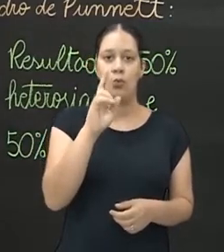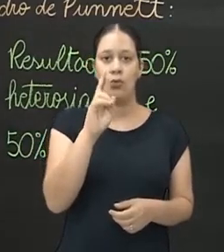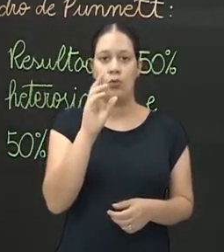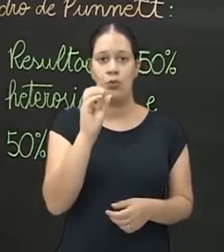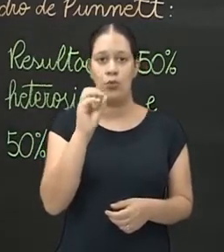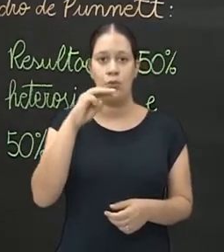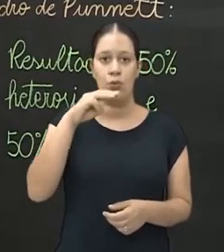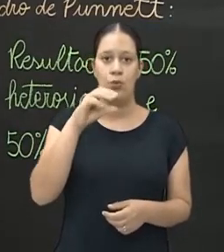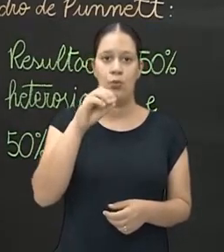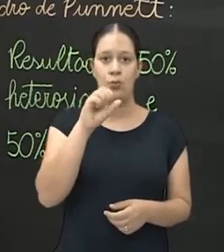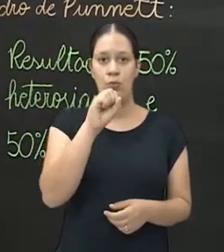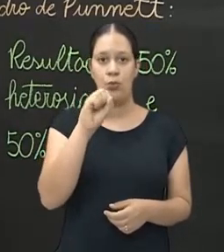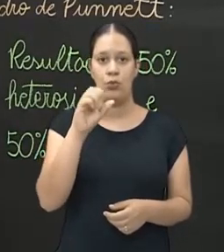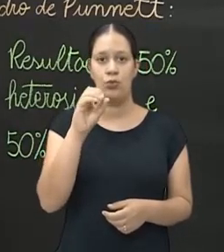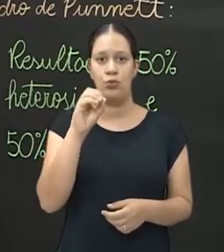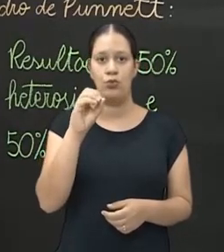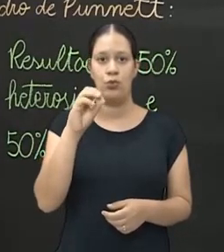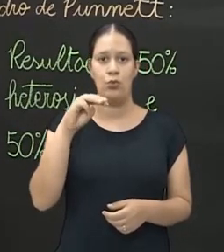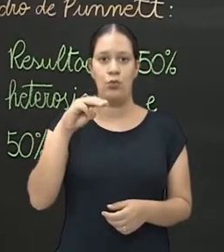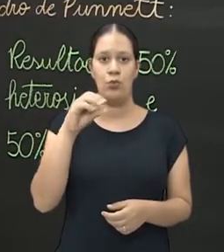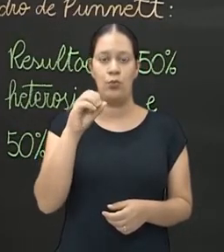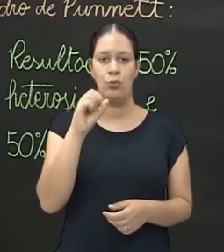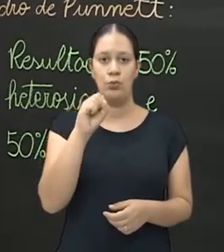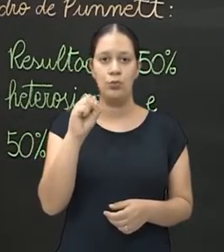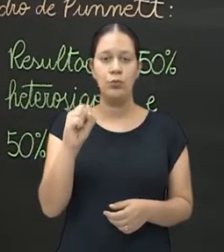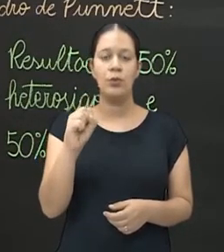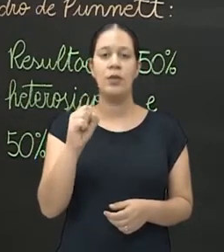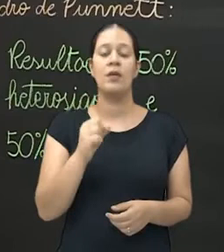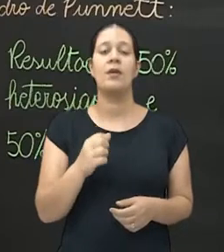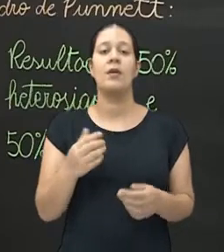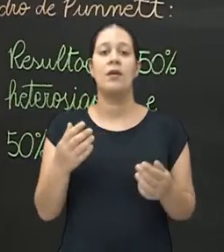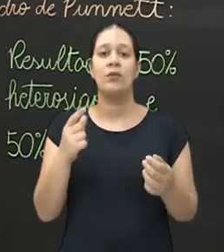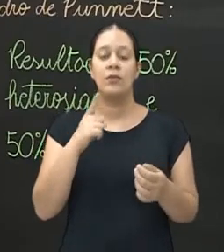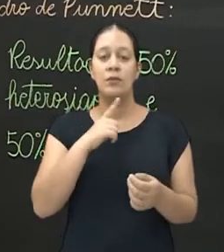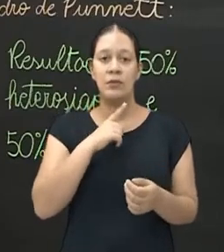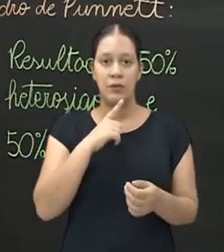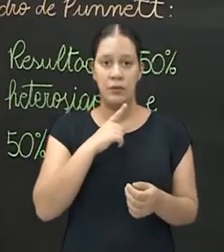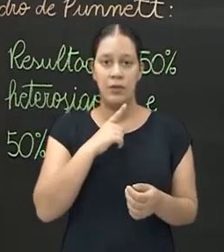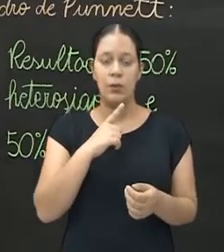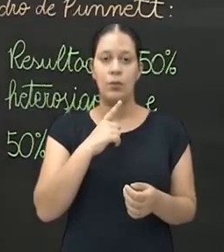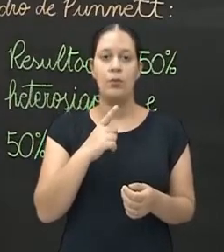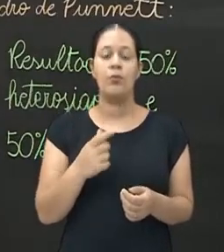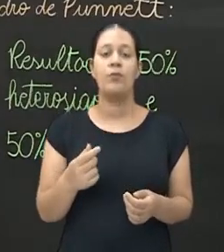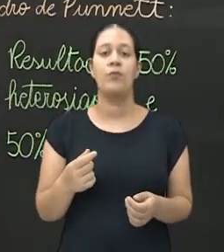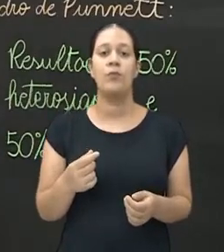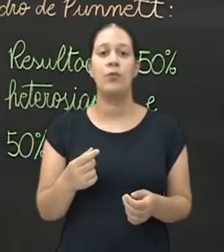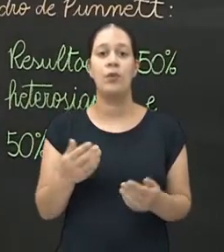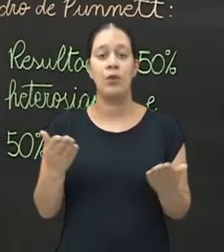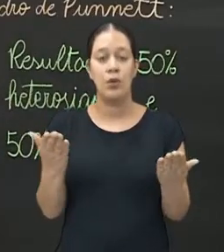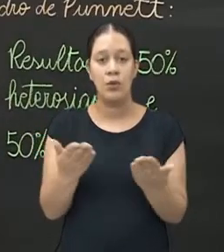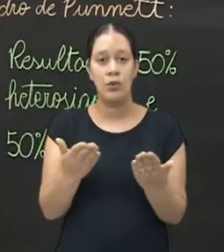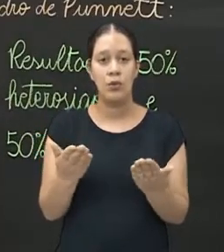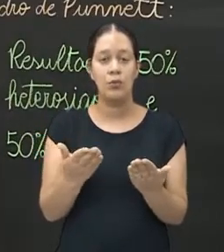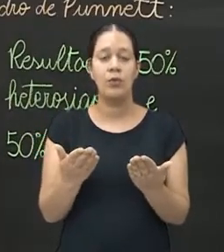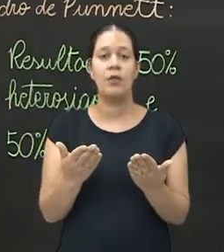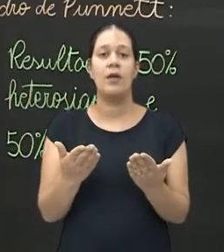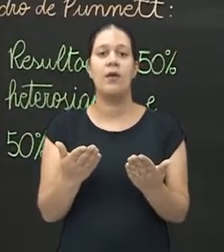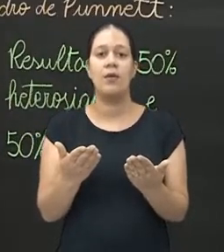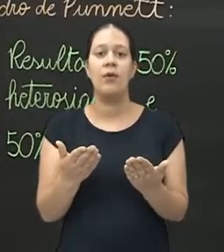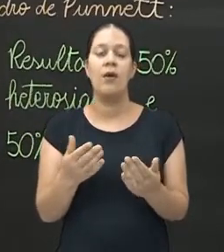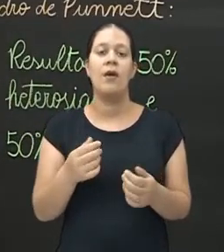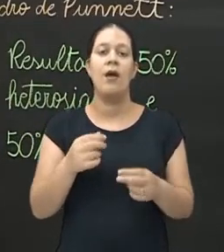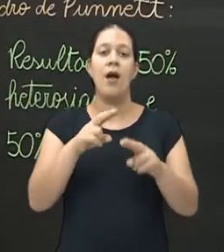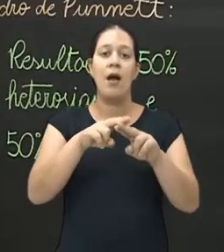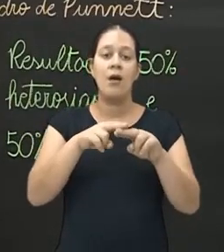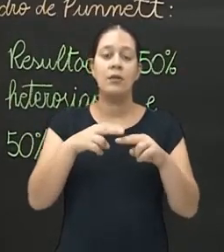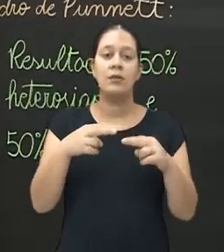nesses cromossomos, eu tenho metros e metros de DNA e um segmentozinho dele é um gene. Aqui eu tenho um gene, o gene